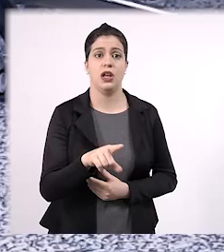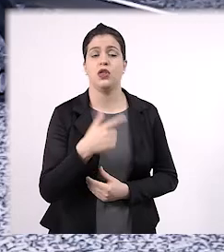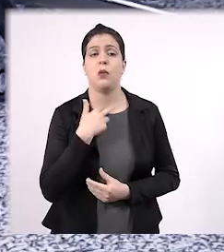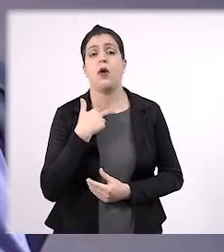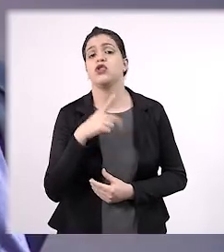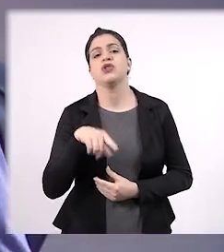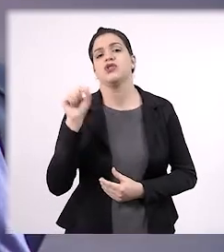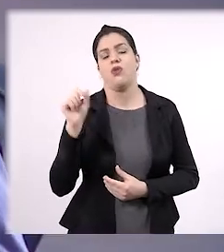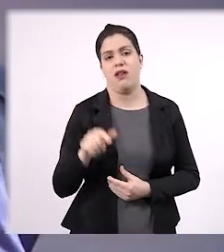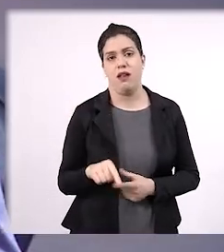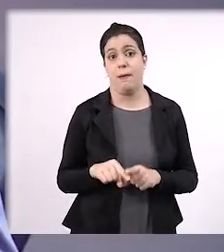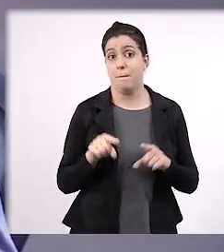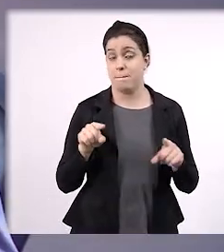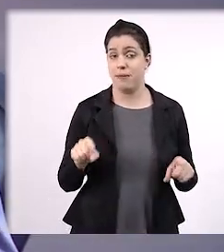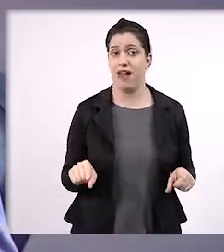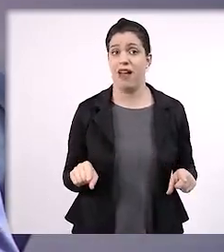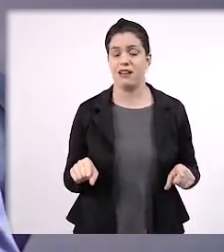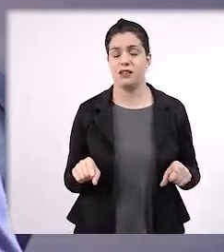posso escolher.